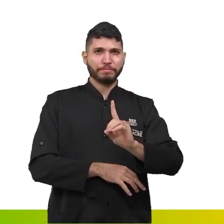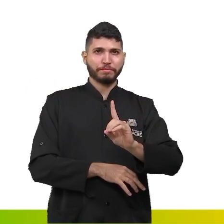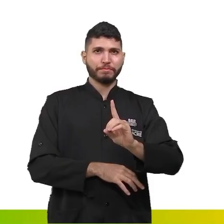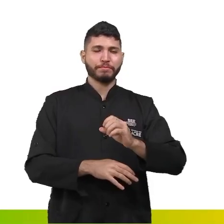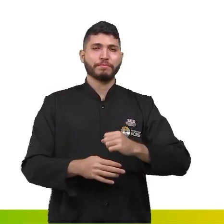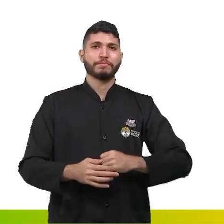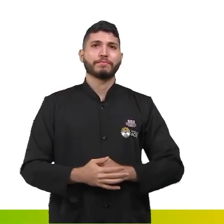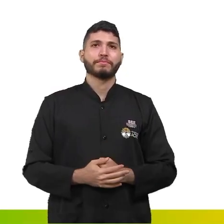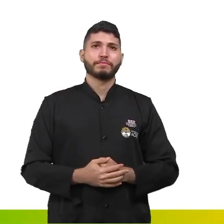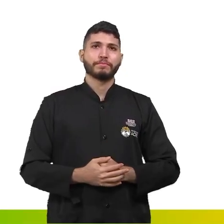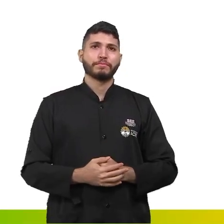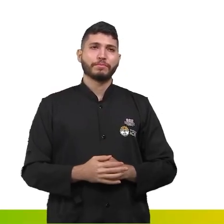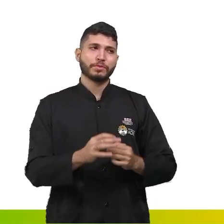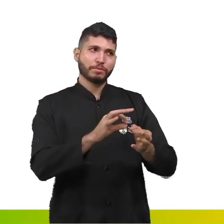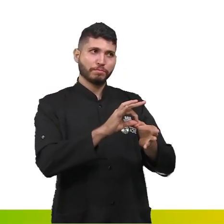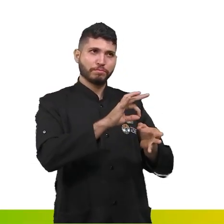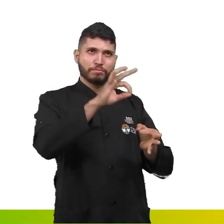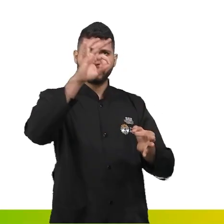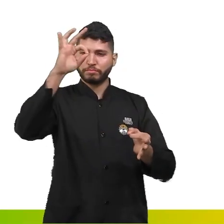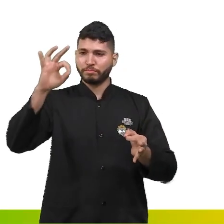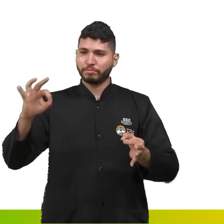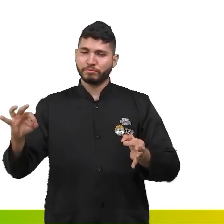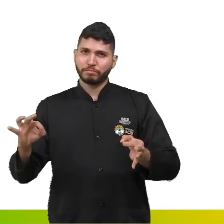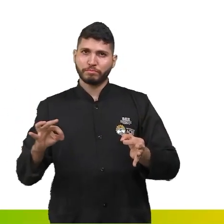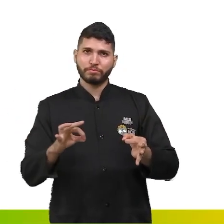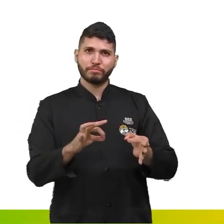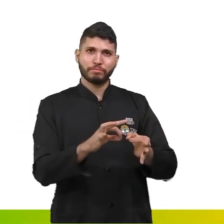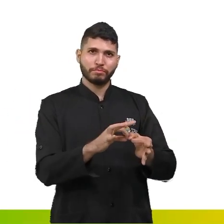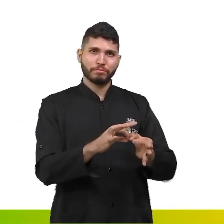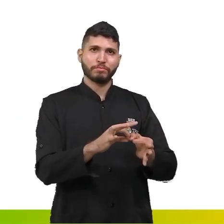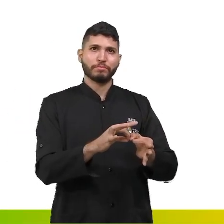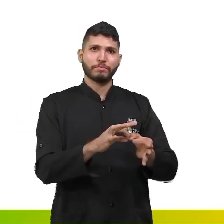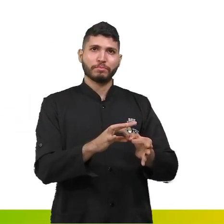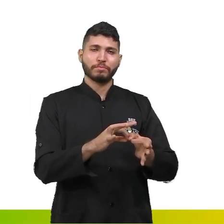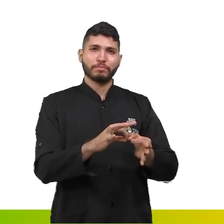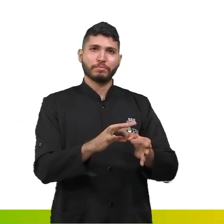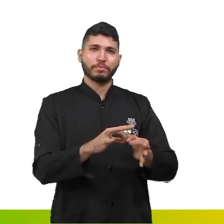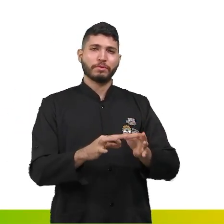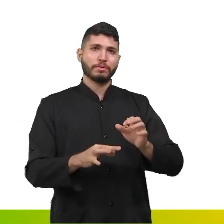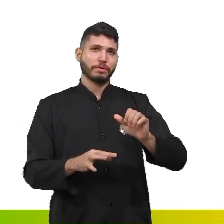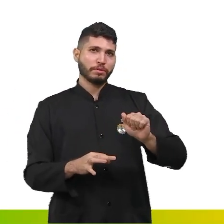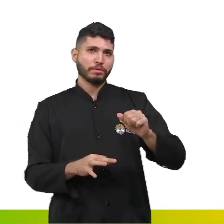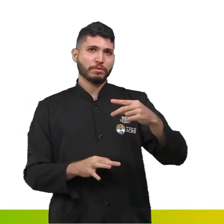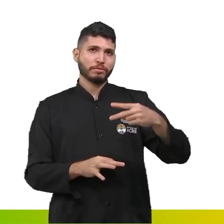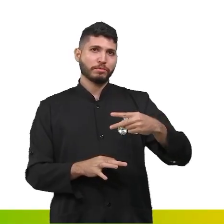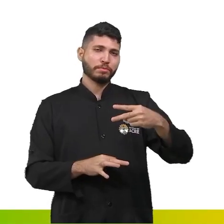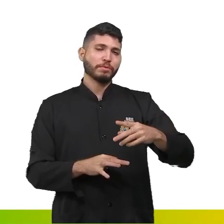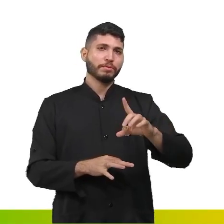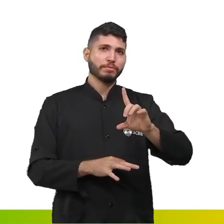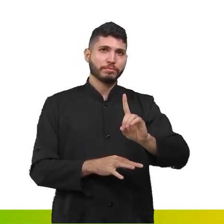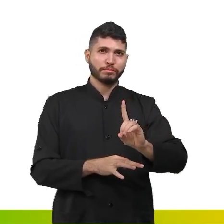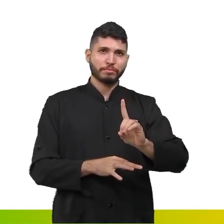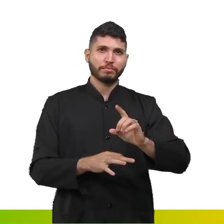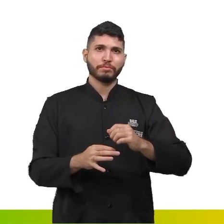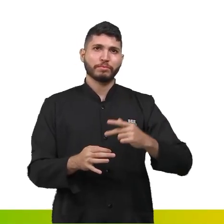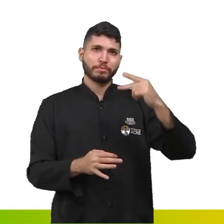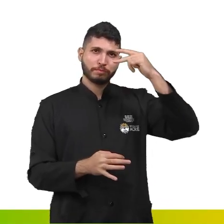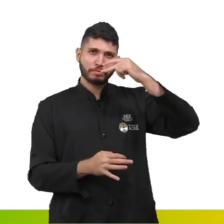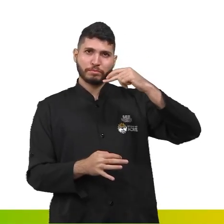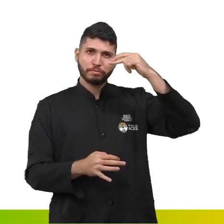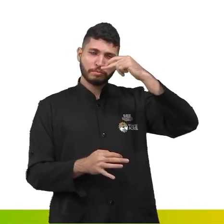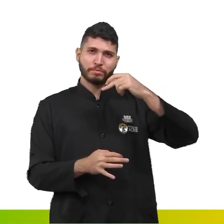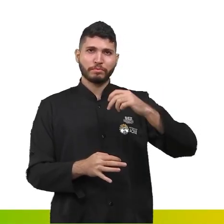dos lados dele, A igual a D. Então, observem, ó, o triângulo